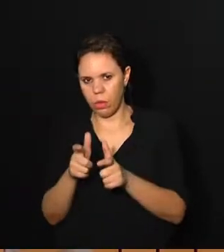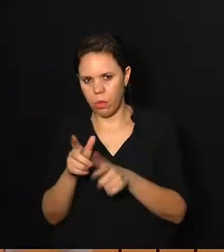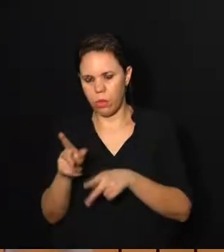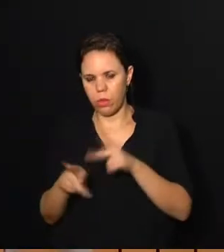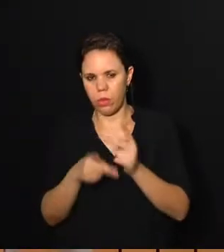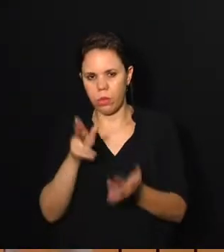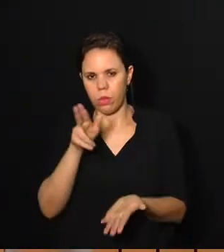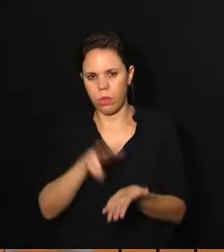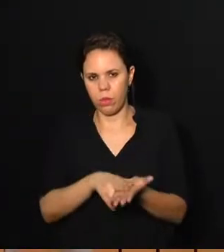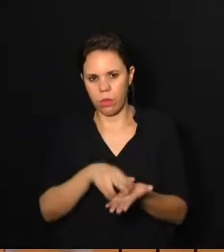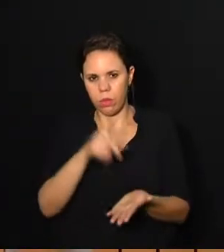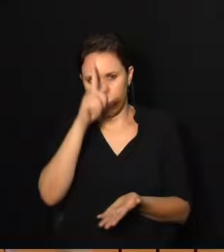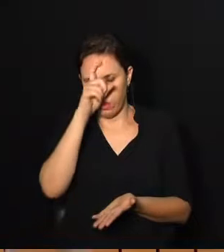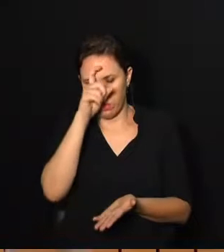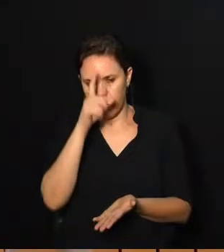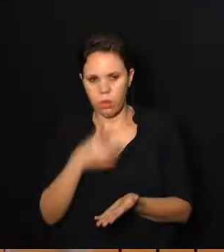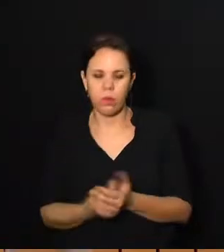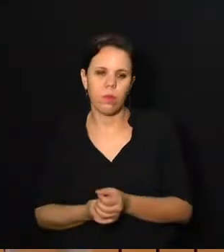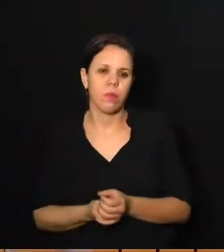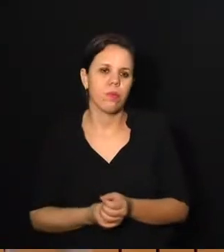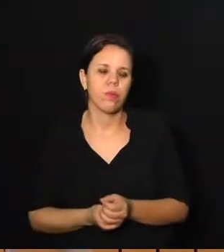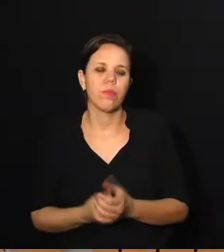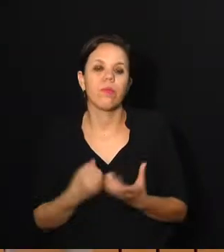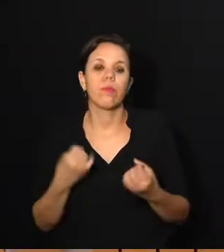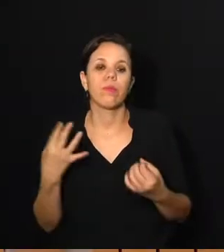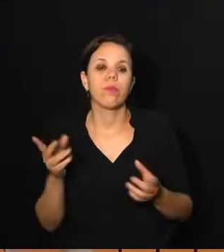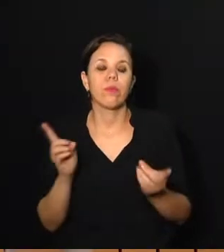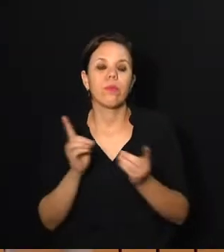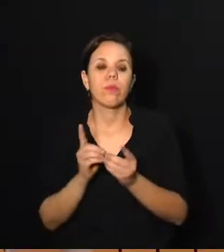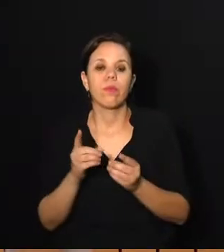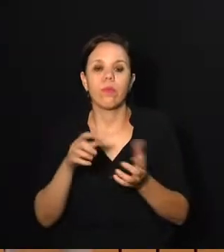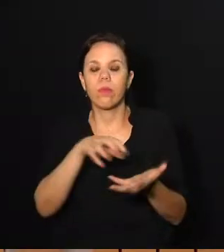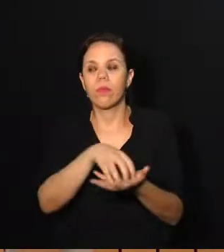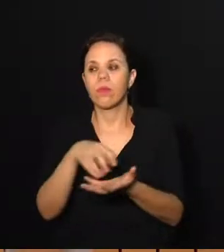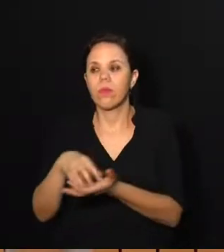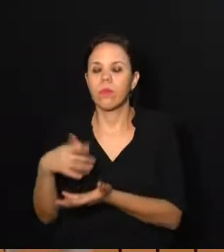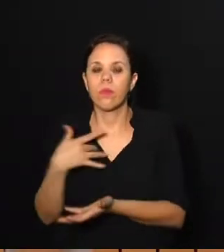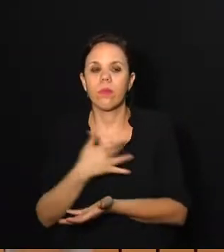internações, quantos atendimentos em postos de